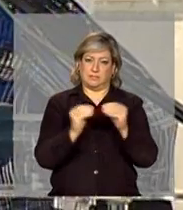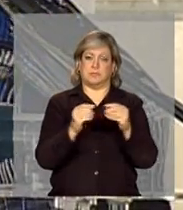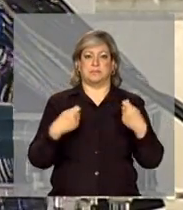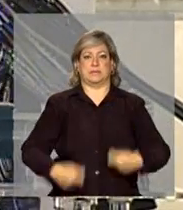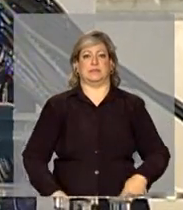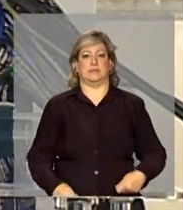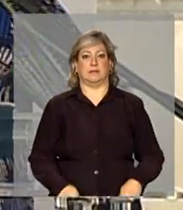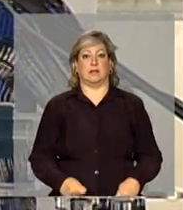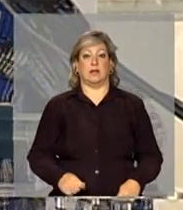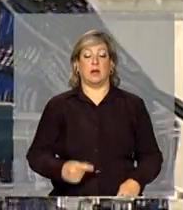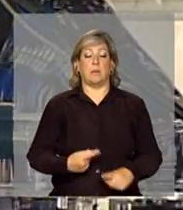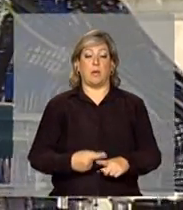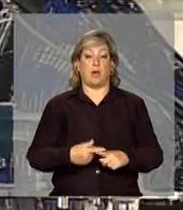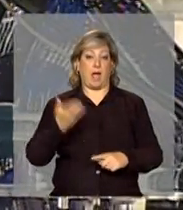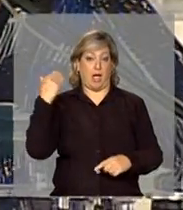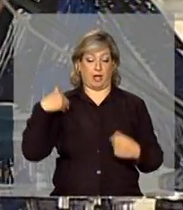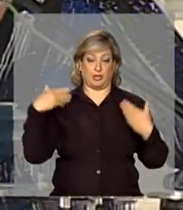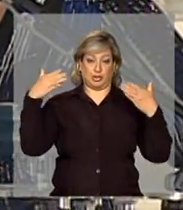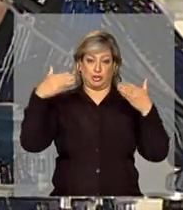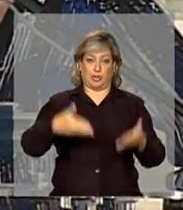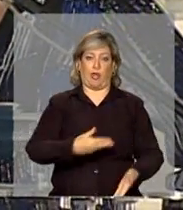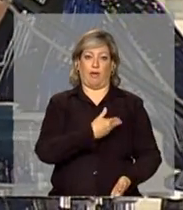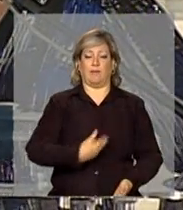nós tínhamos 36